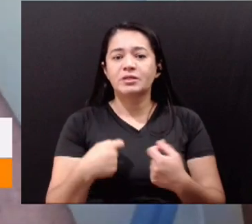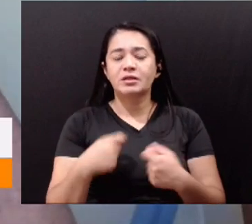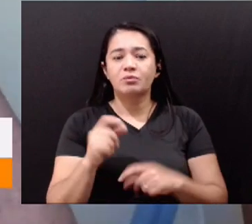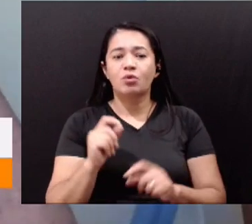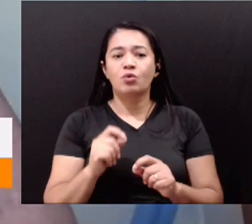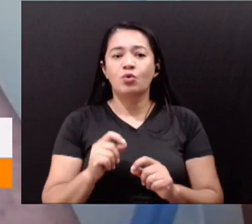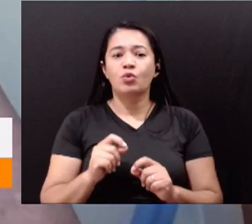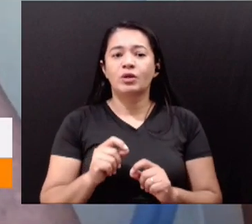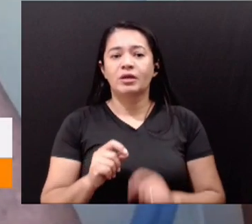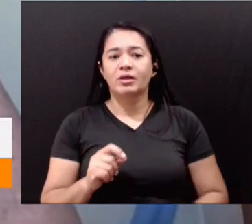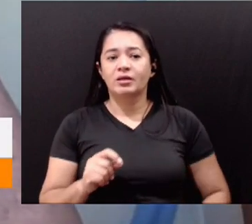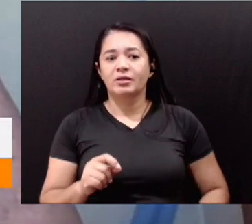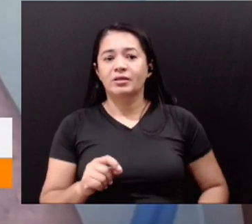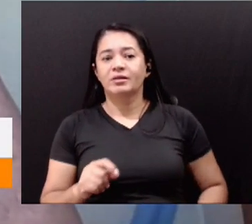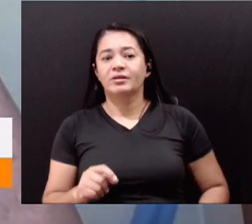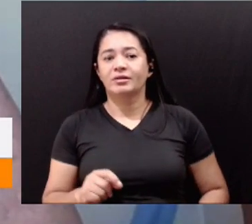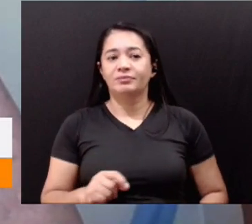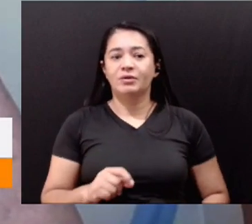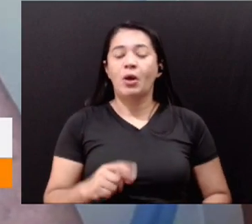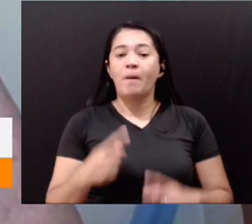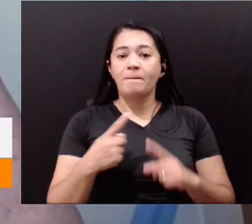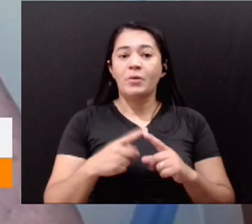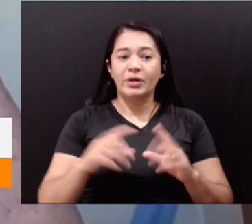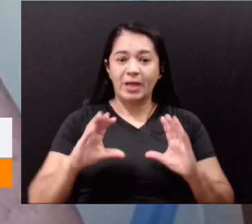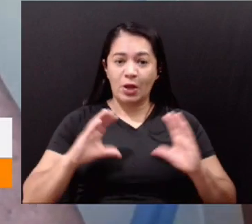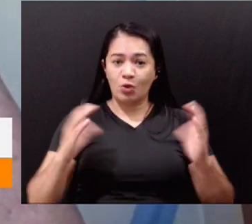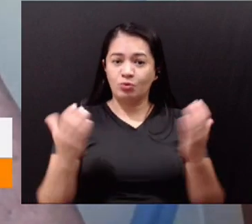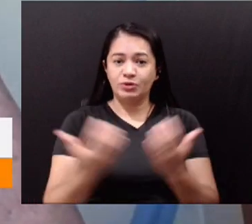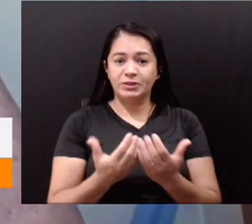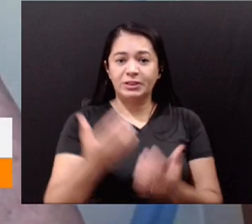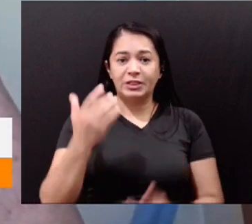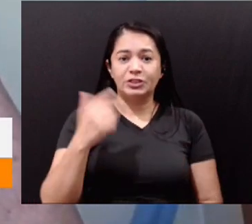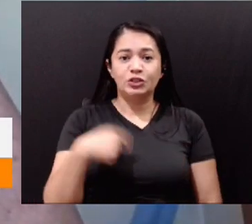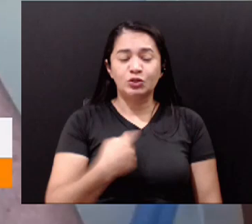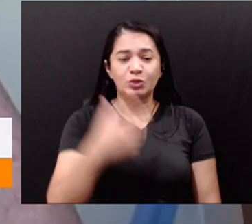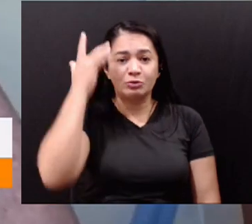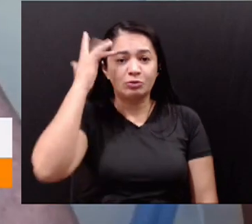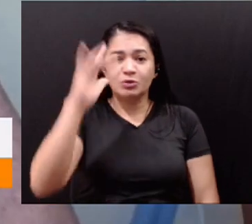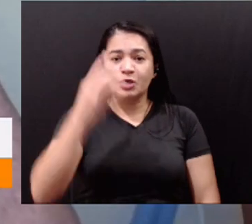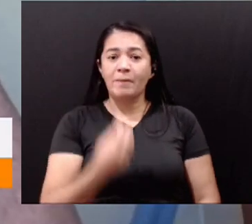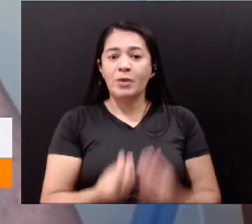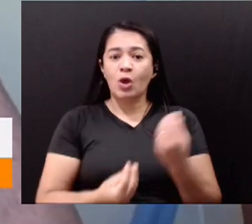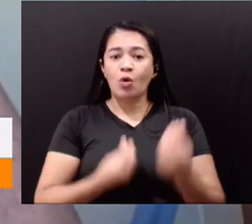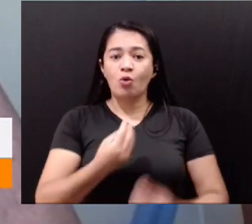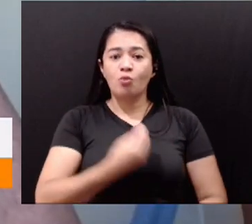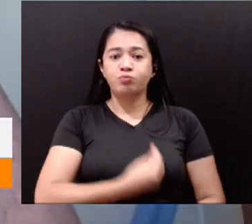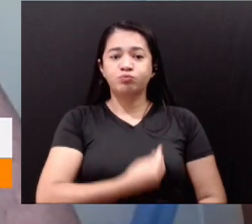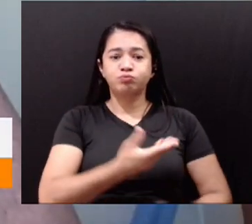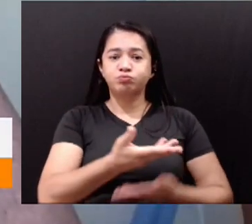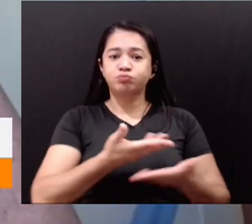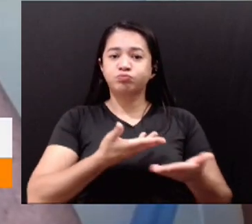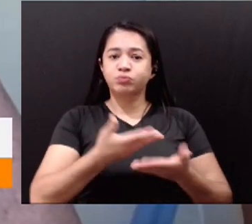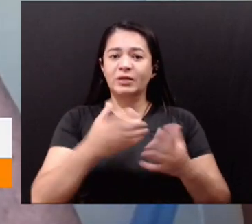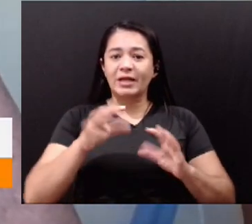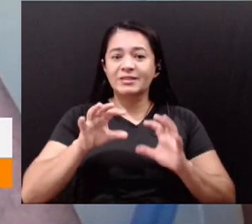de comunidade. Então, isso é uma forma de resgatar a